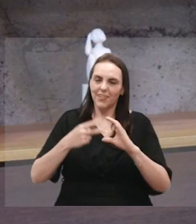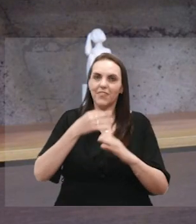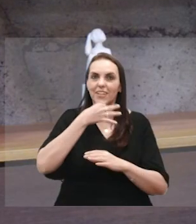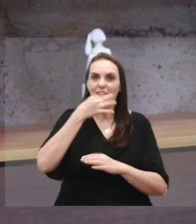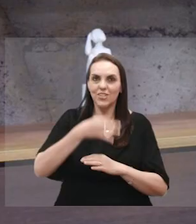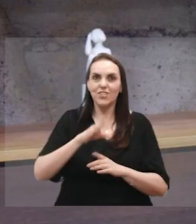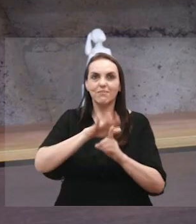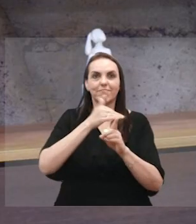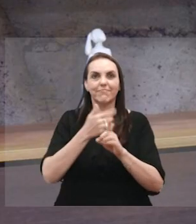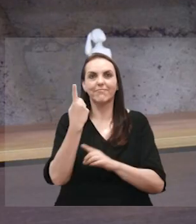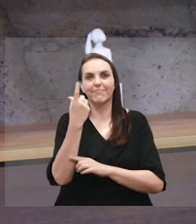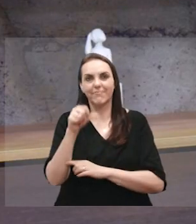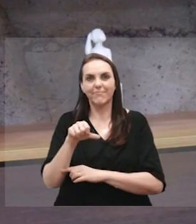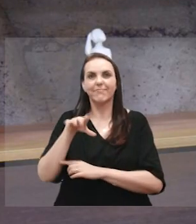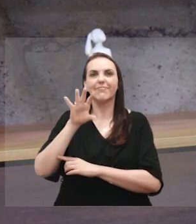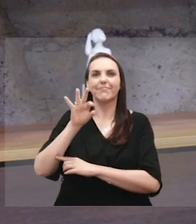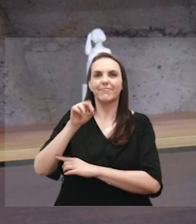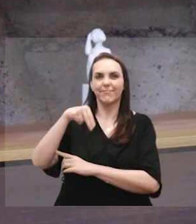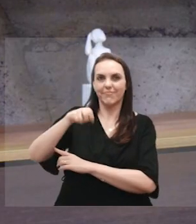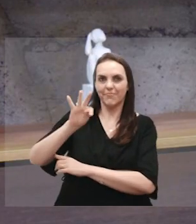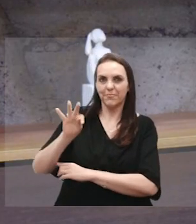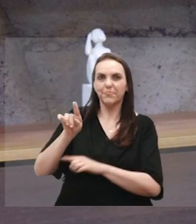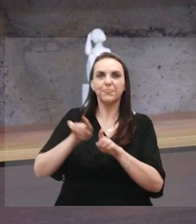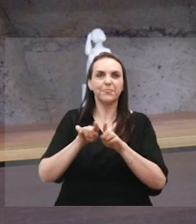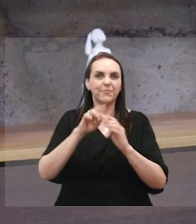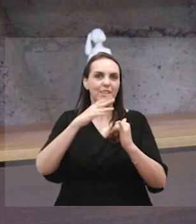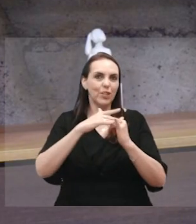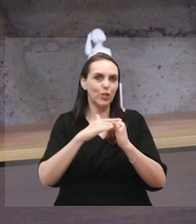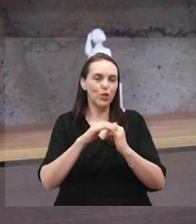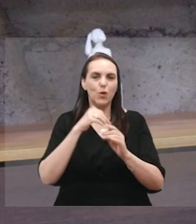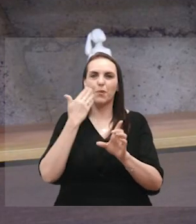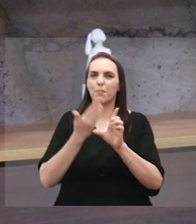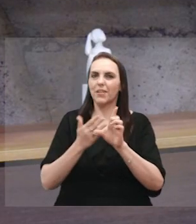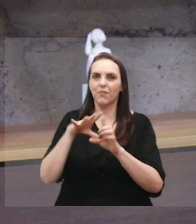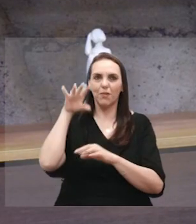canal 16 da Claro Net, também no YouTube